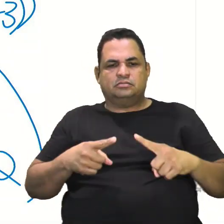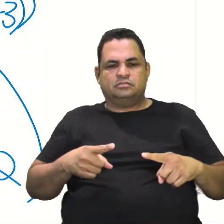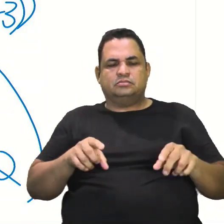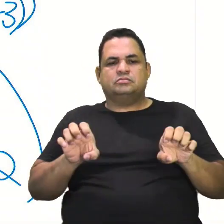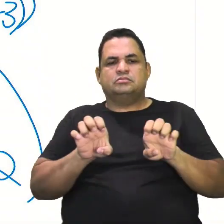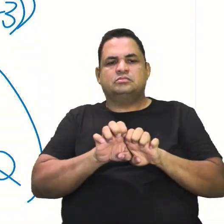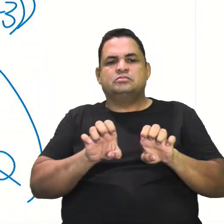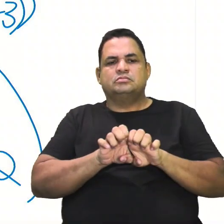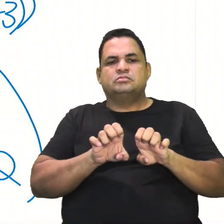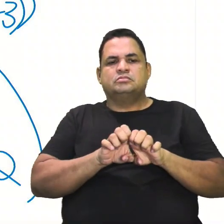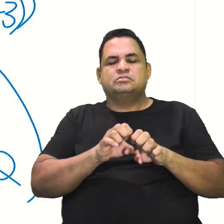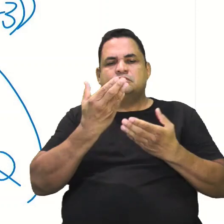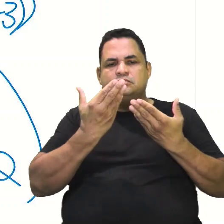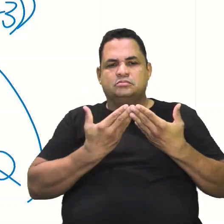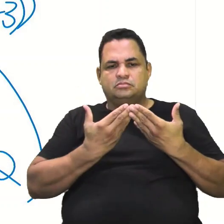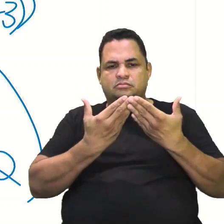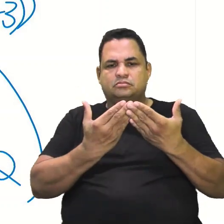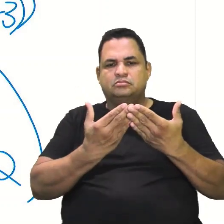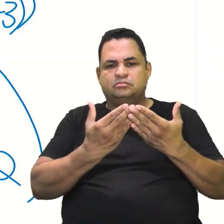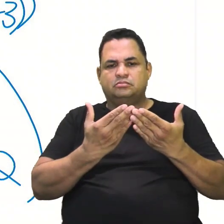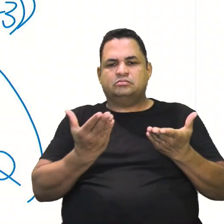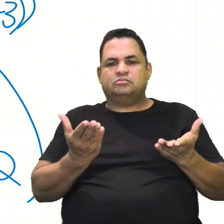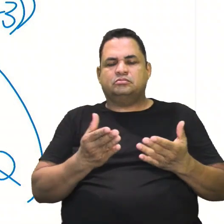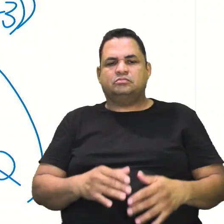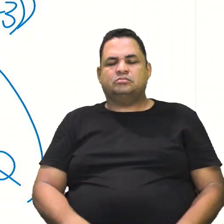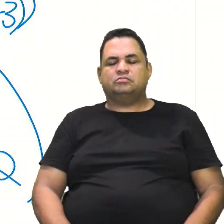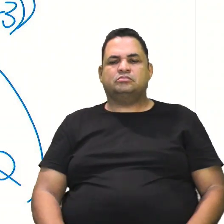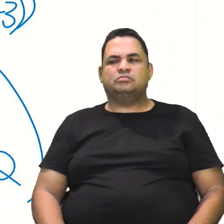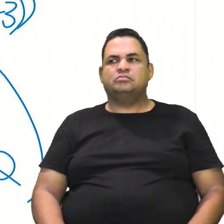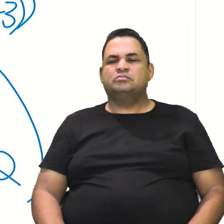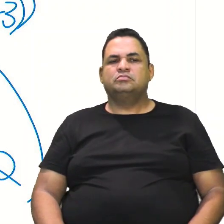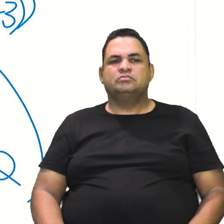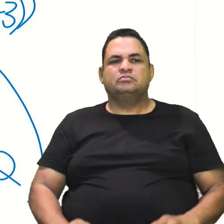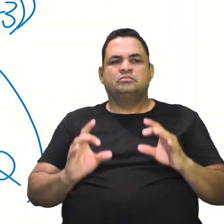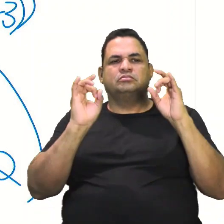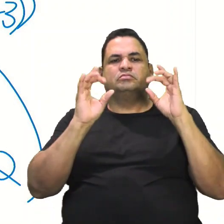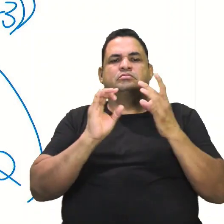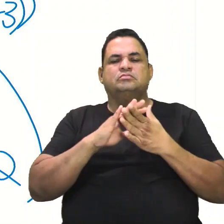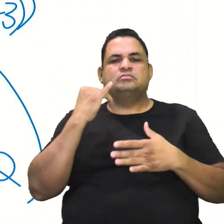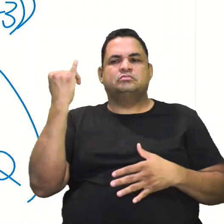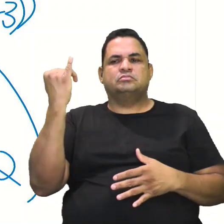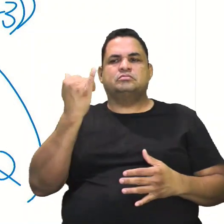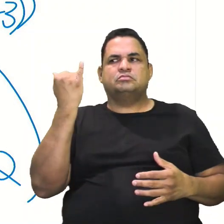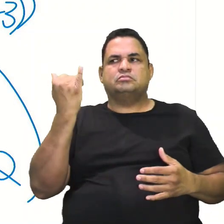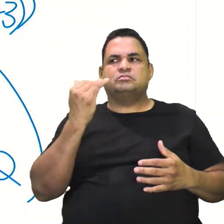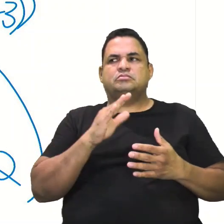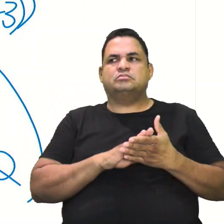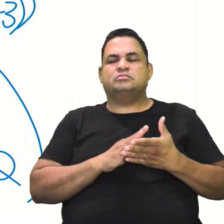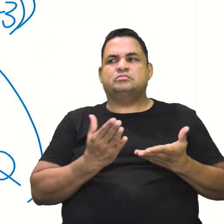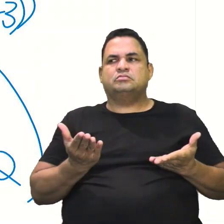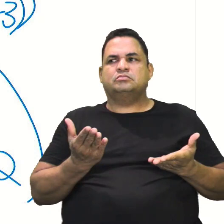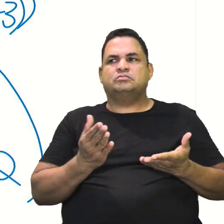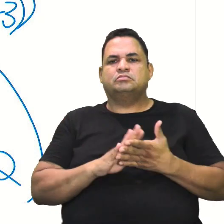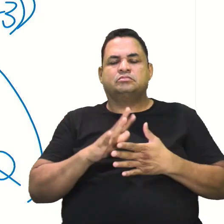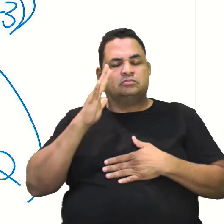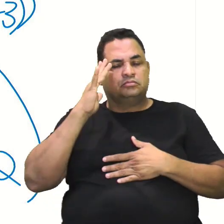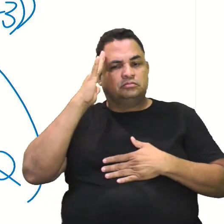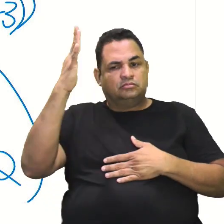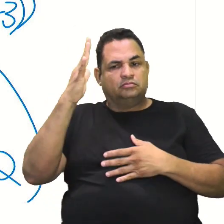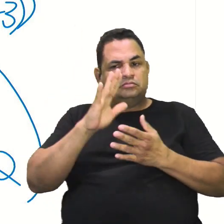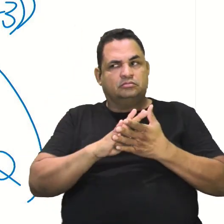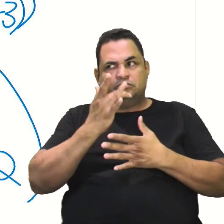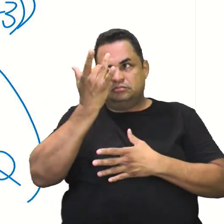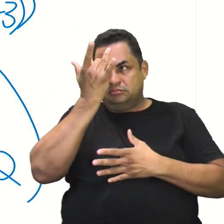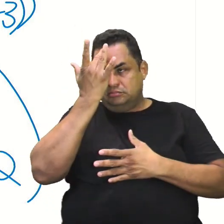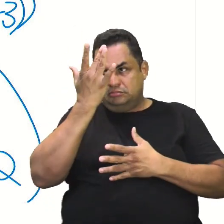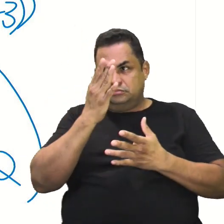à equação da reta dada. Beleza. E aí é o detalhe importante. A parte teórica é